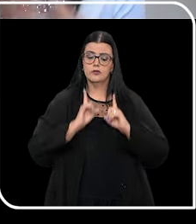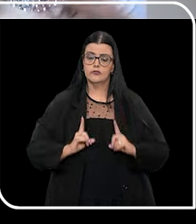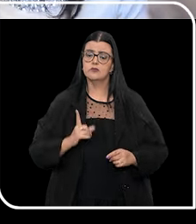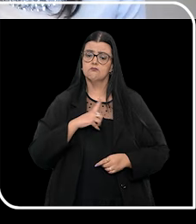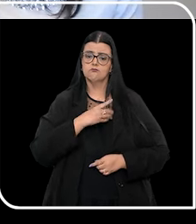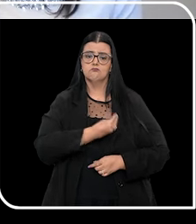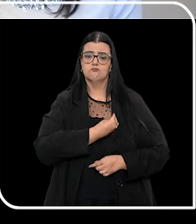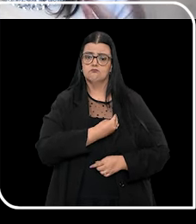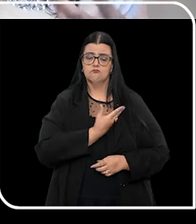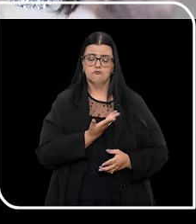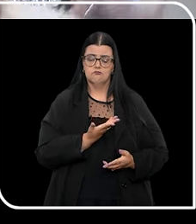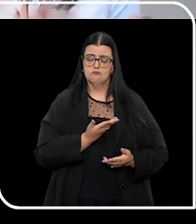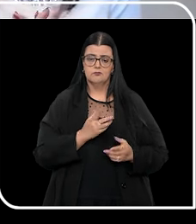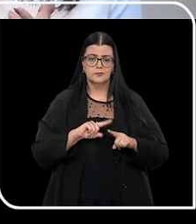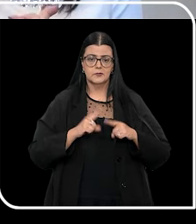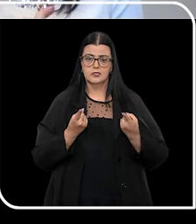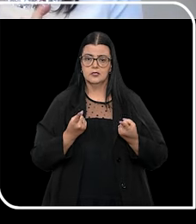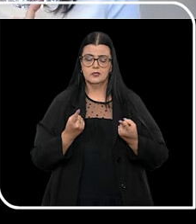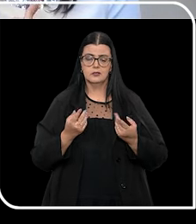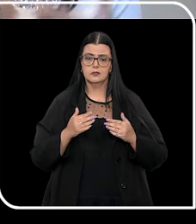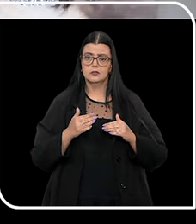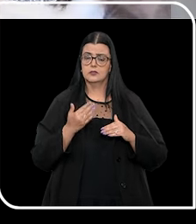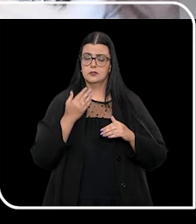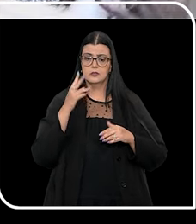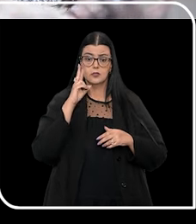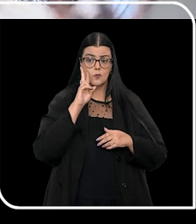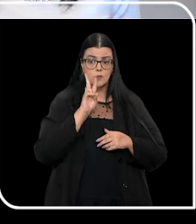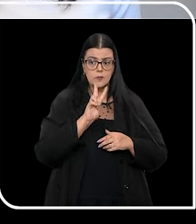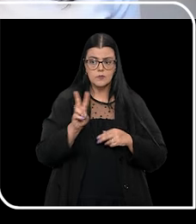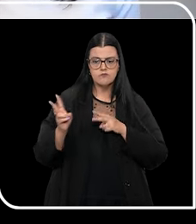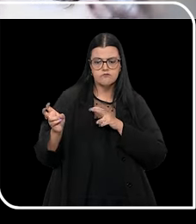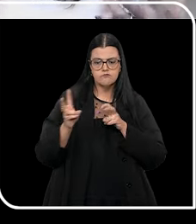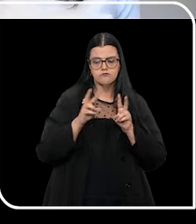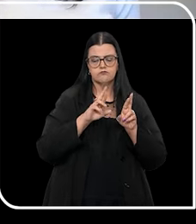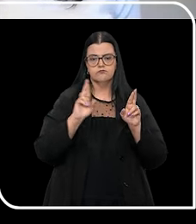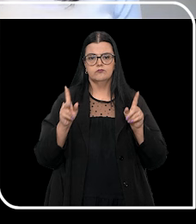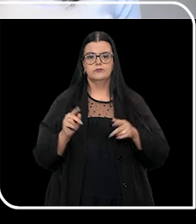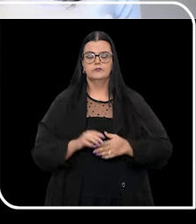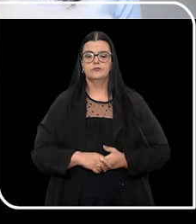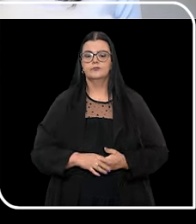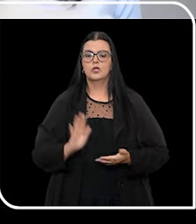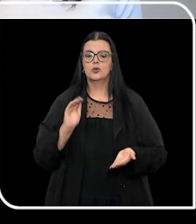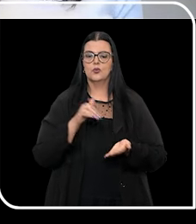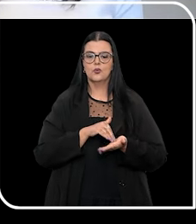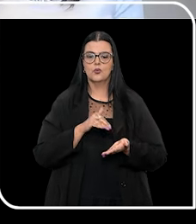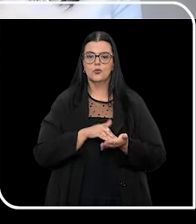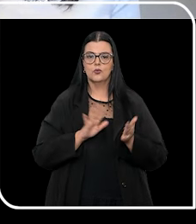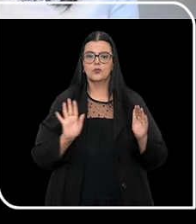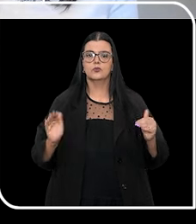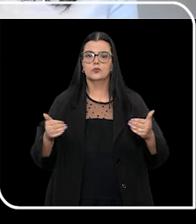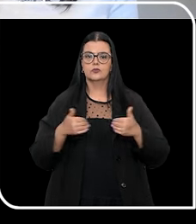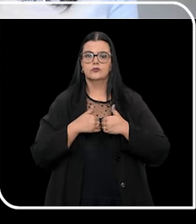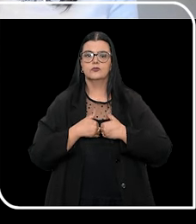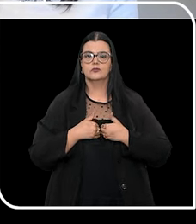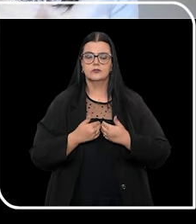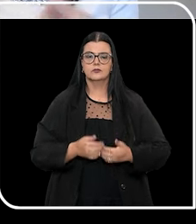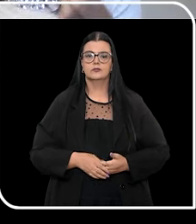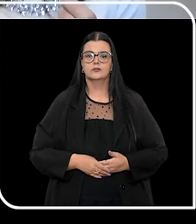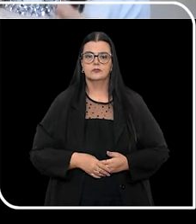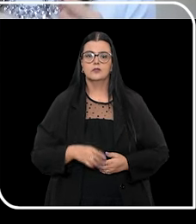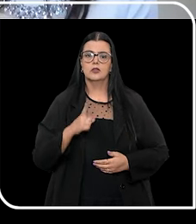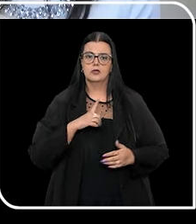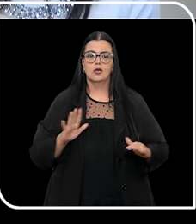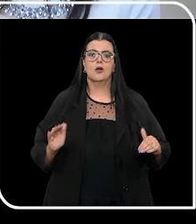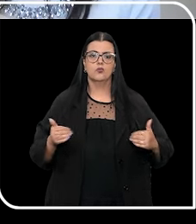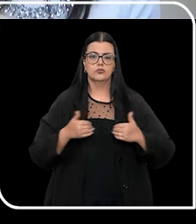aqui que a deficiência vai existir a gente vai conviver com ela então a gente tem que enxergar de outra forma e aqui por último também sobre autismo a